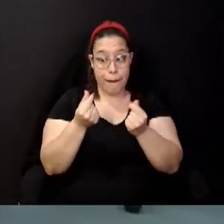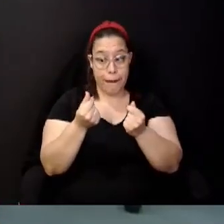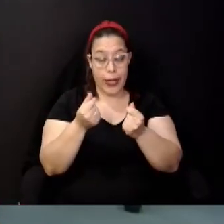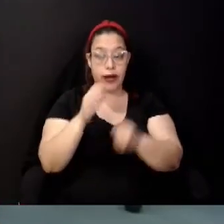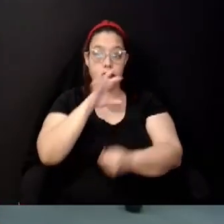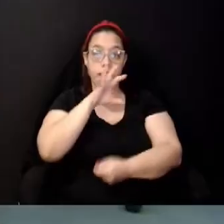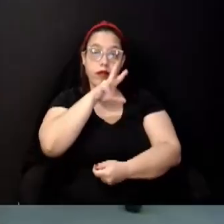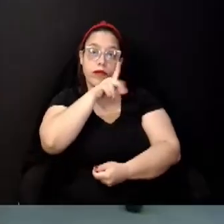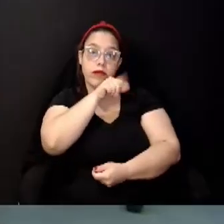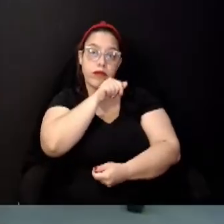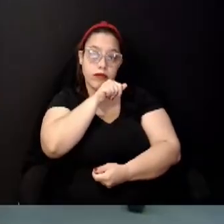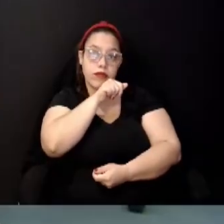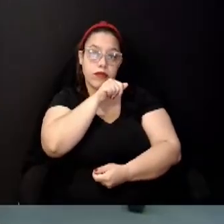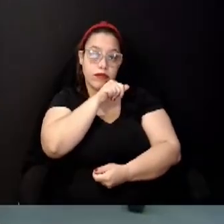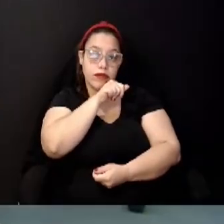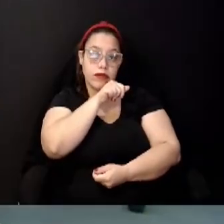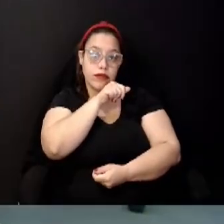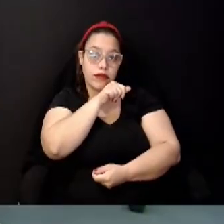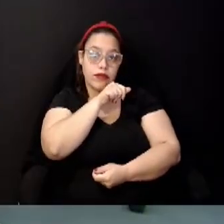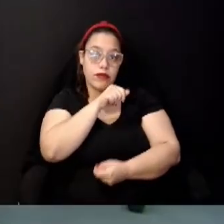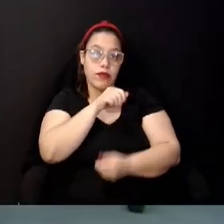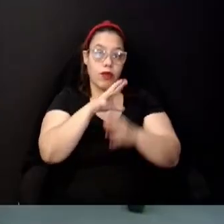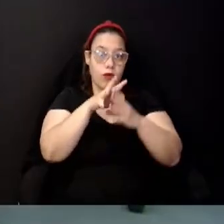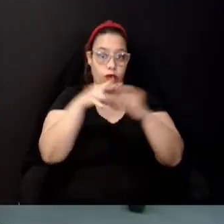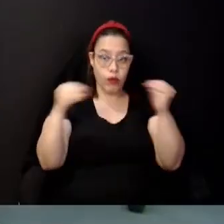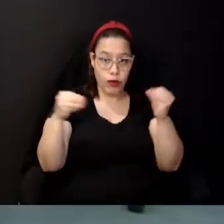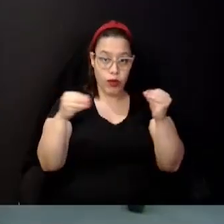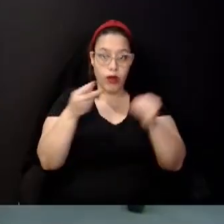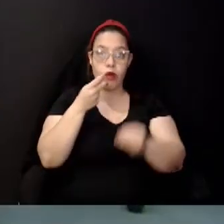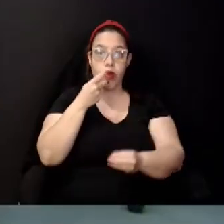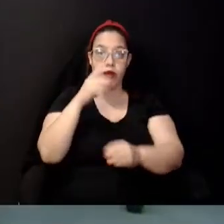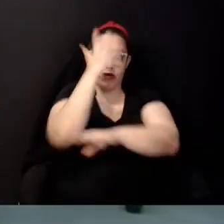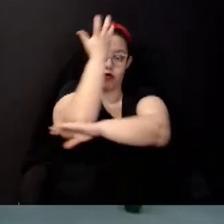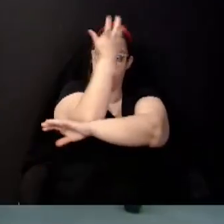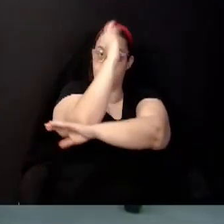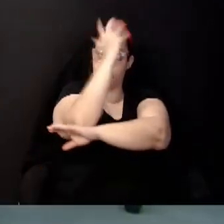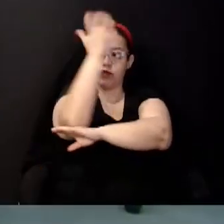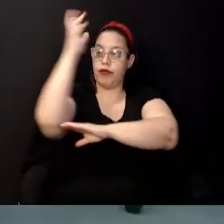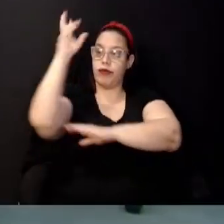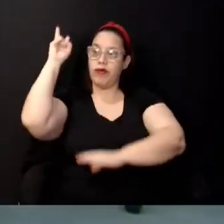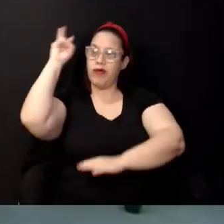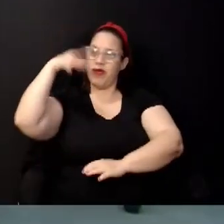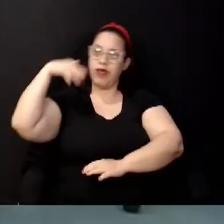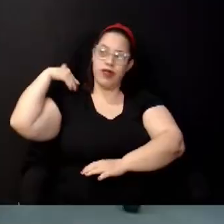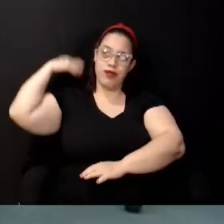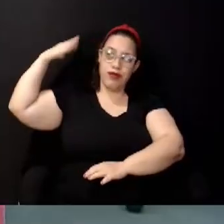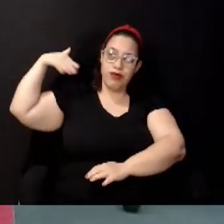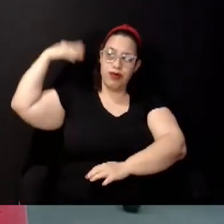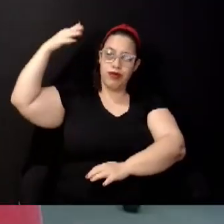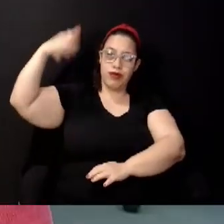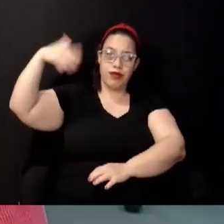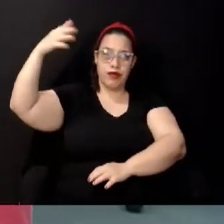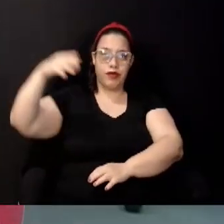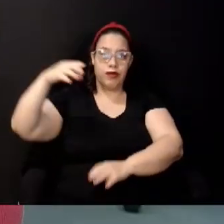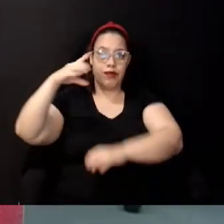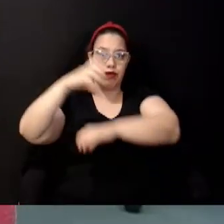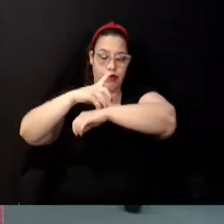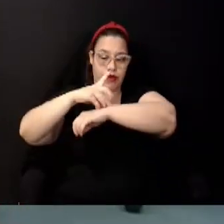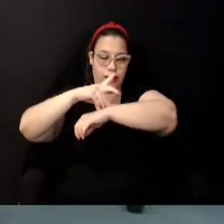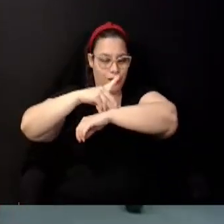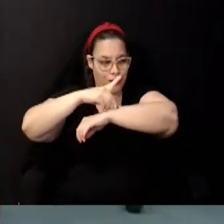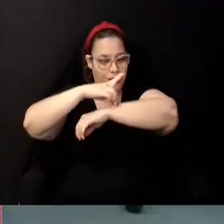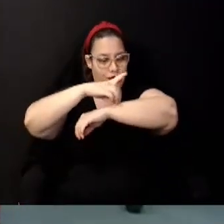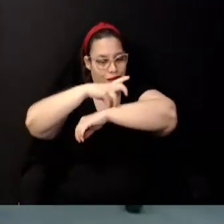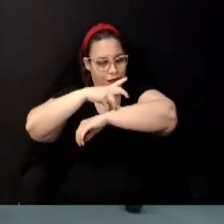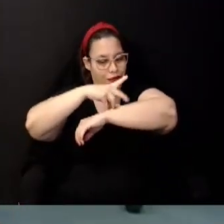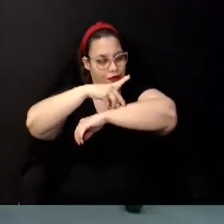que estão no processo de extinção, falamos sobre as árvores e lembramos lá do passado também, falamos sobre dinossauros. Então, todo esse